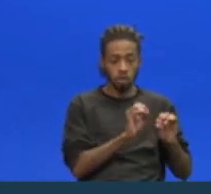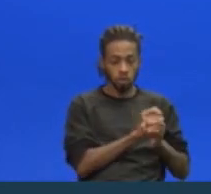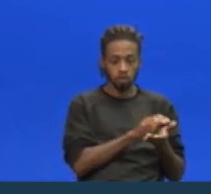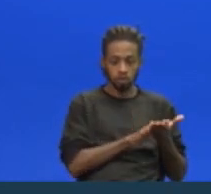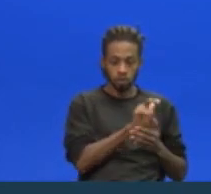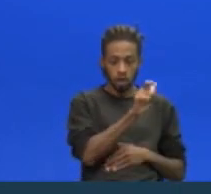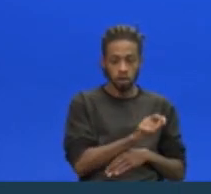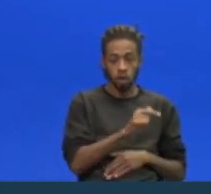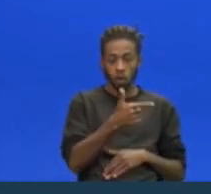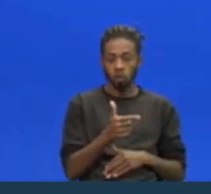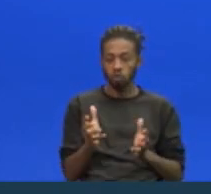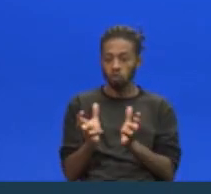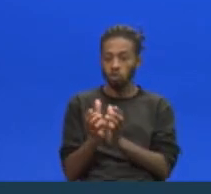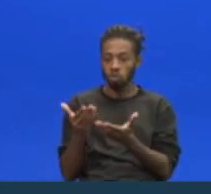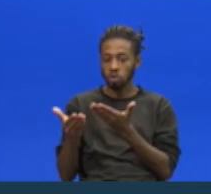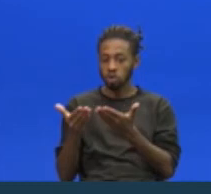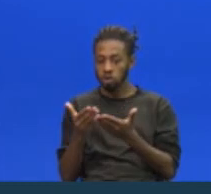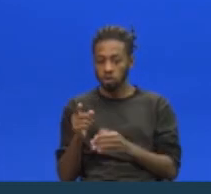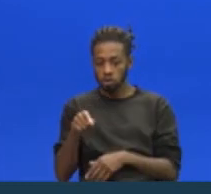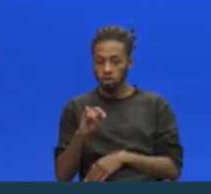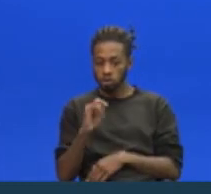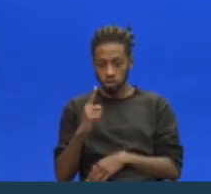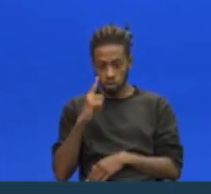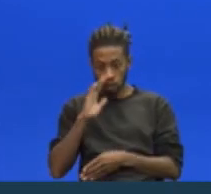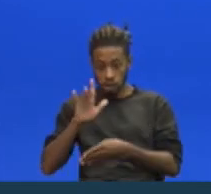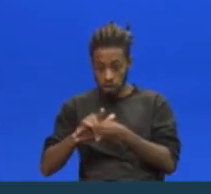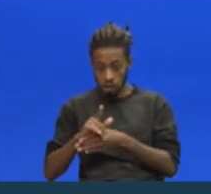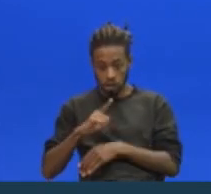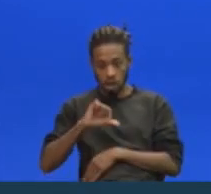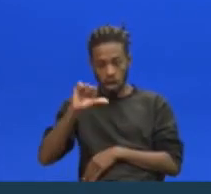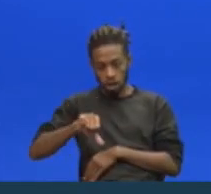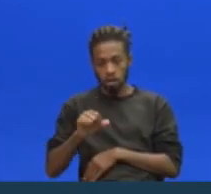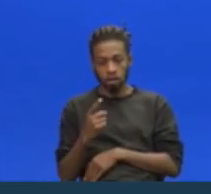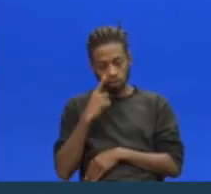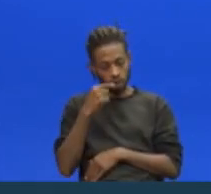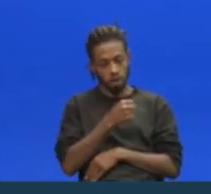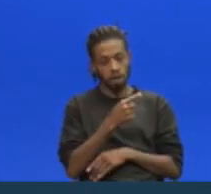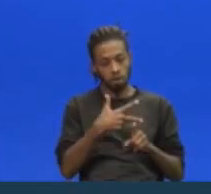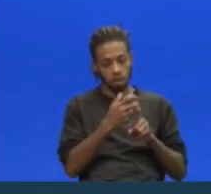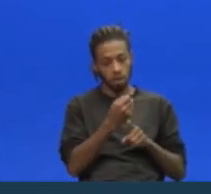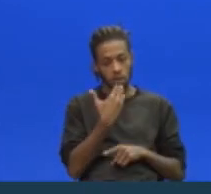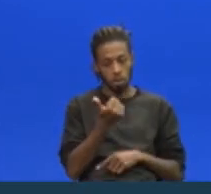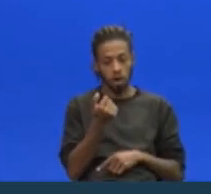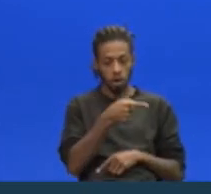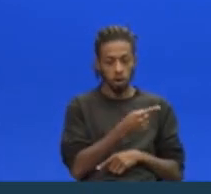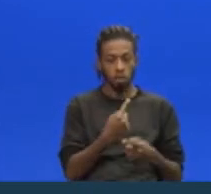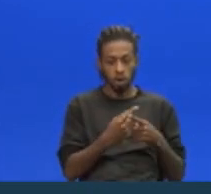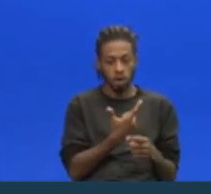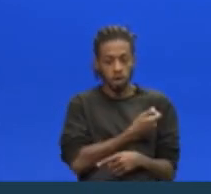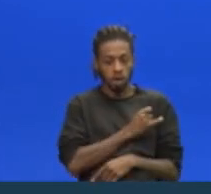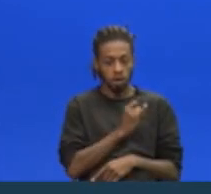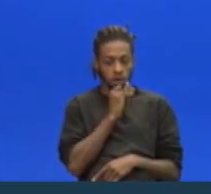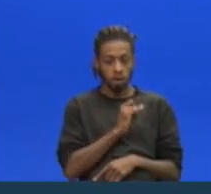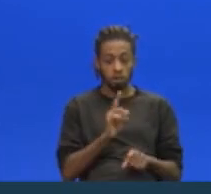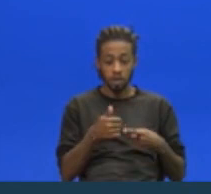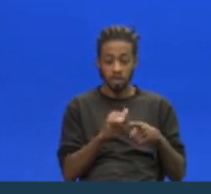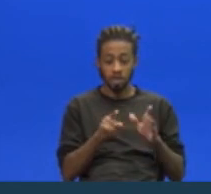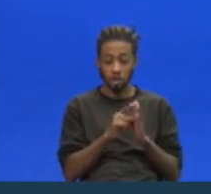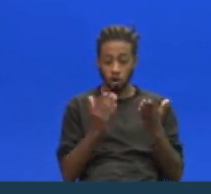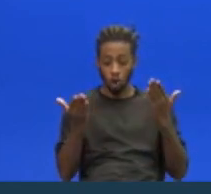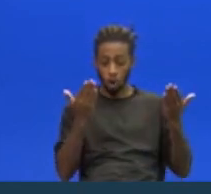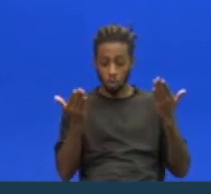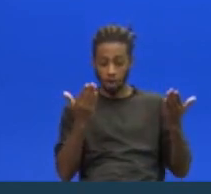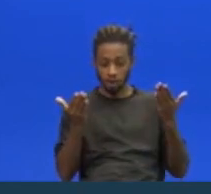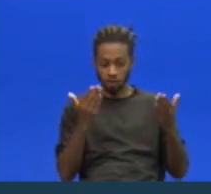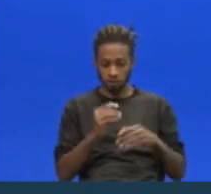ao outro grupo. Se não houver diferença entre o grupo tratamento e o grupo placebo, é porque a substância teste não faz nenhum efeito.